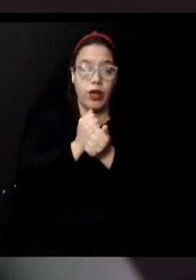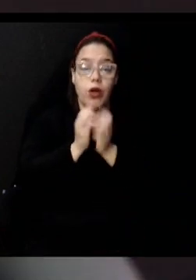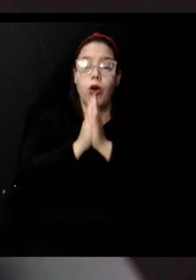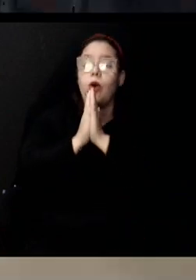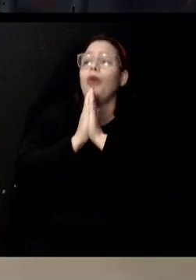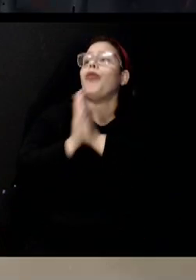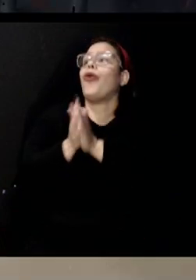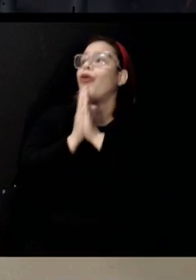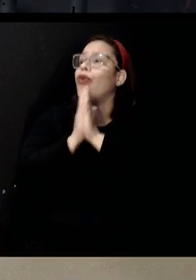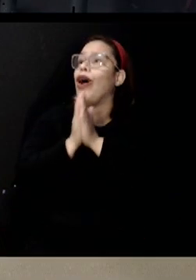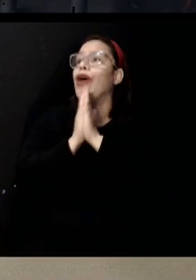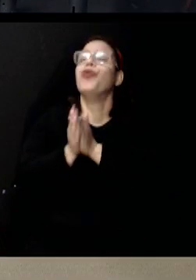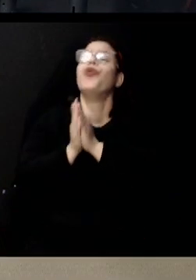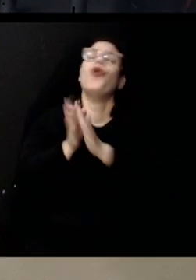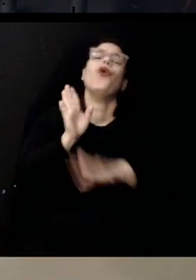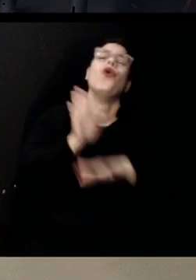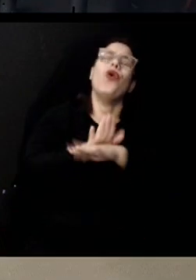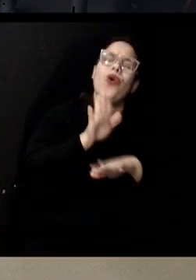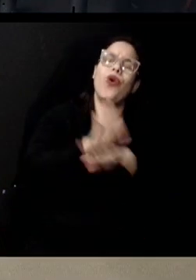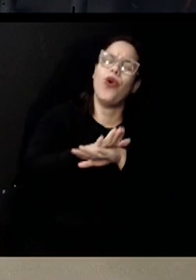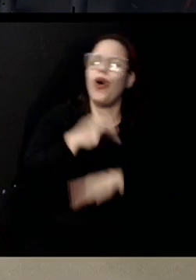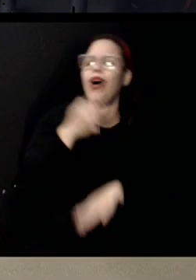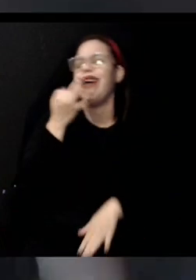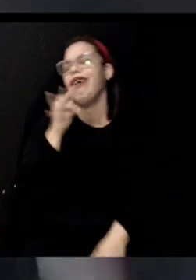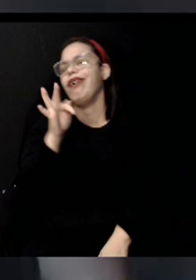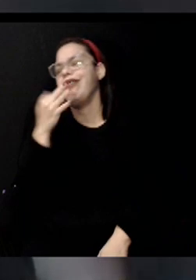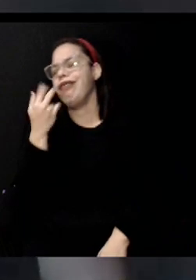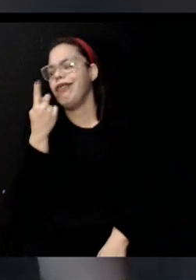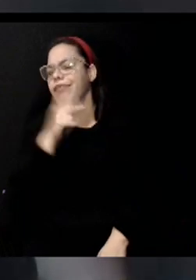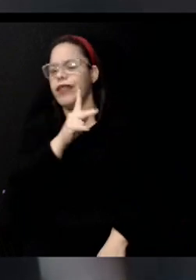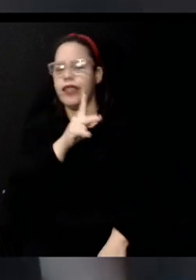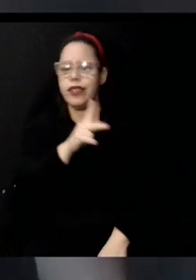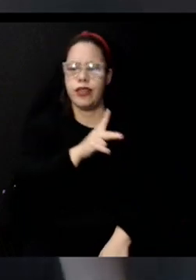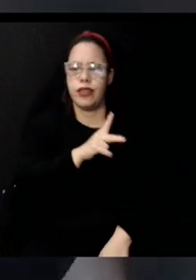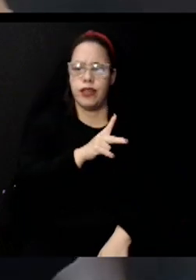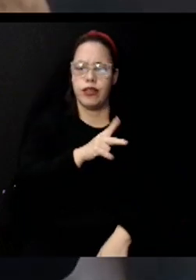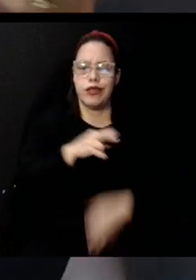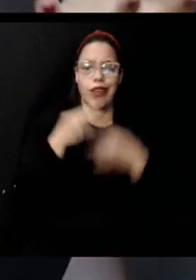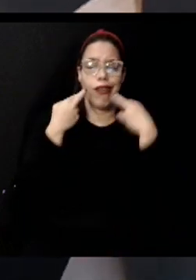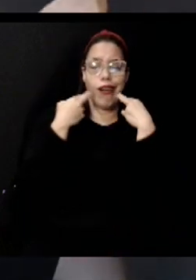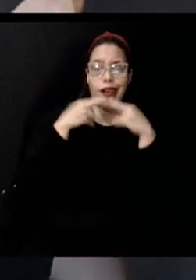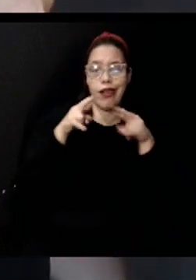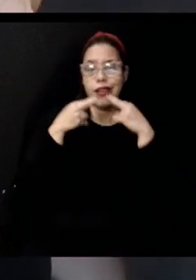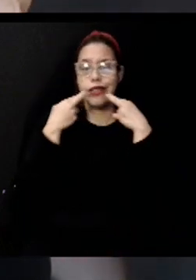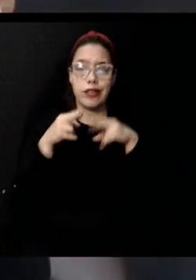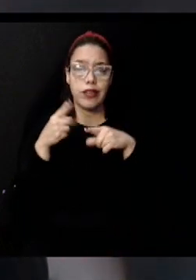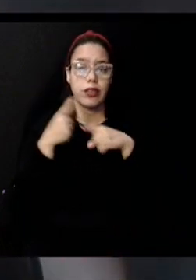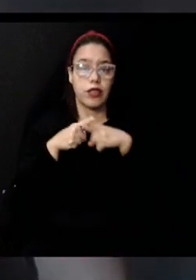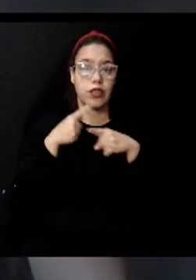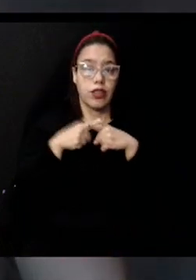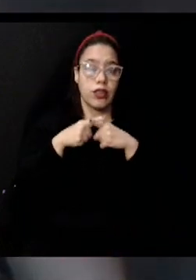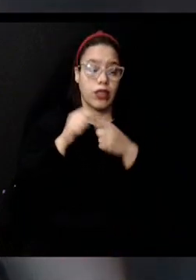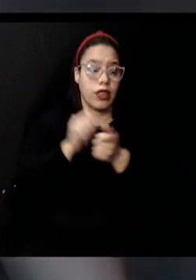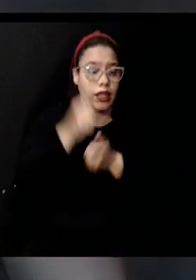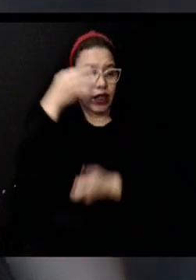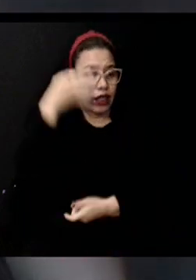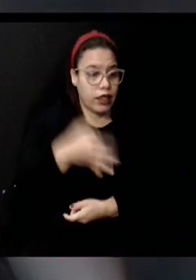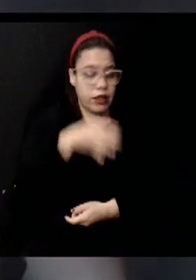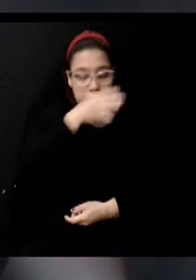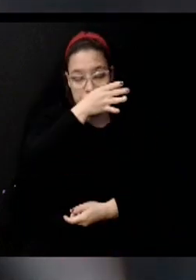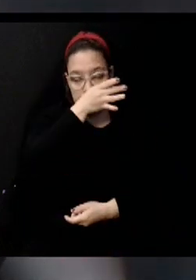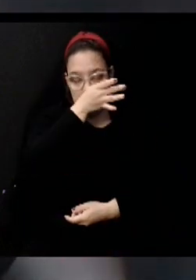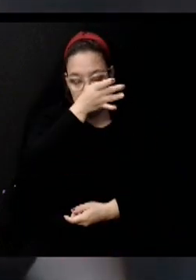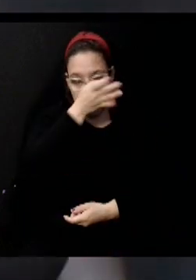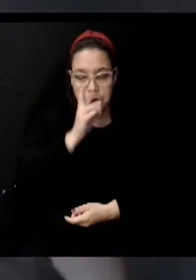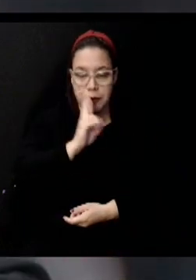Veio porque era a Uhum. dor dele, era você via se ele estava reclamando, porque ele queria que aquilo se ajeitasse. Ele queria Uhum. resolver, porque ele